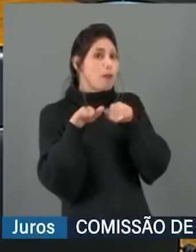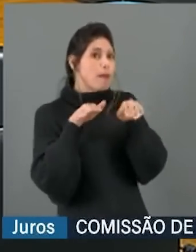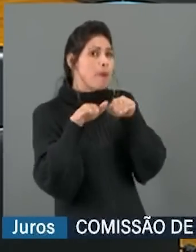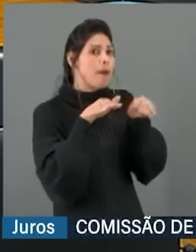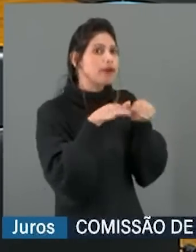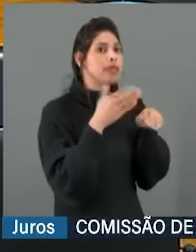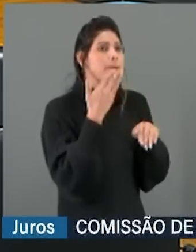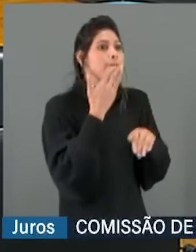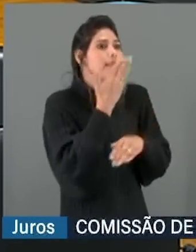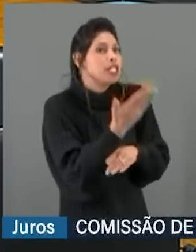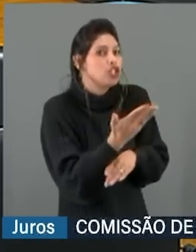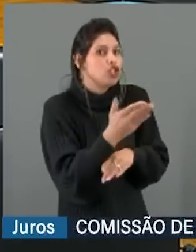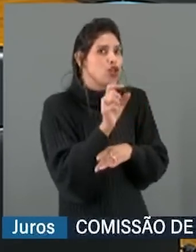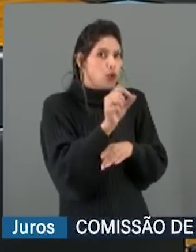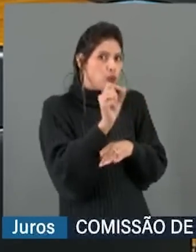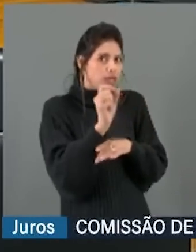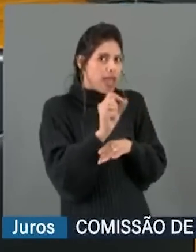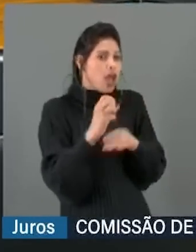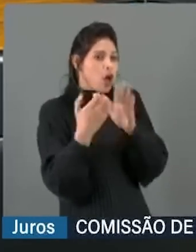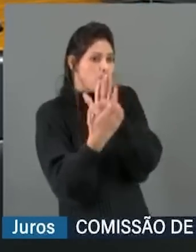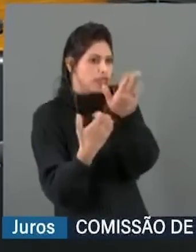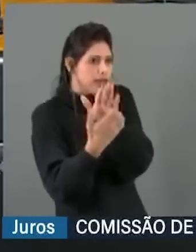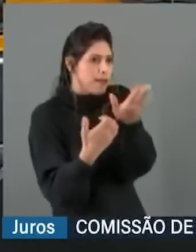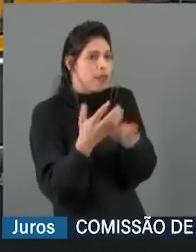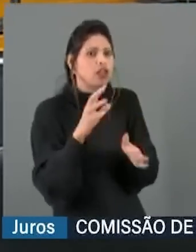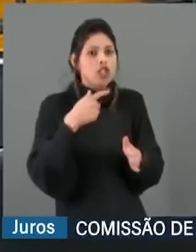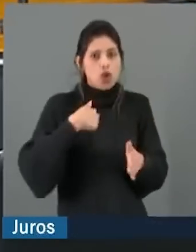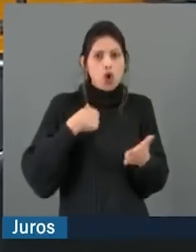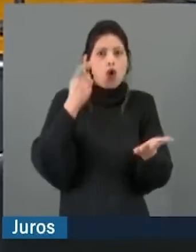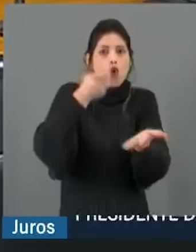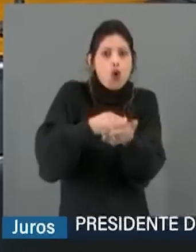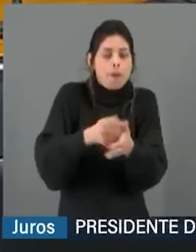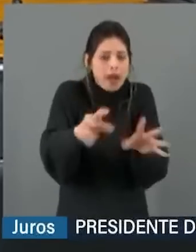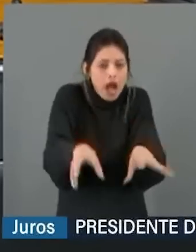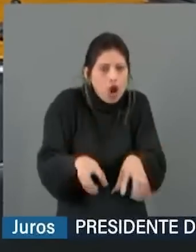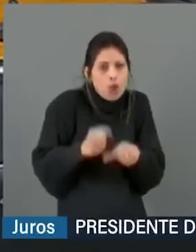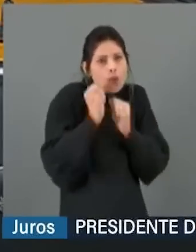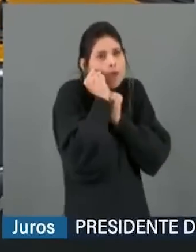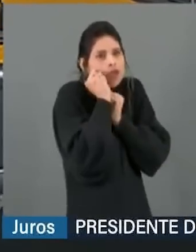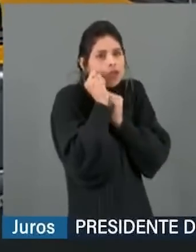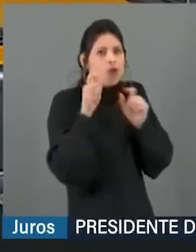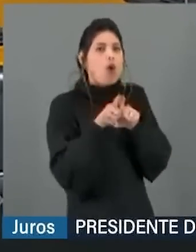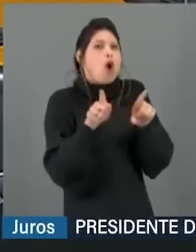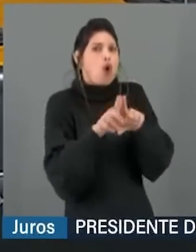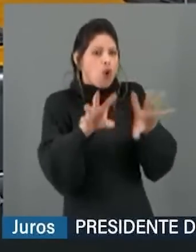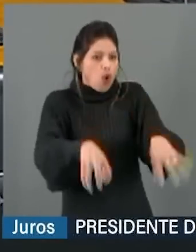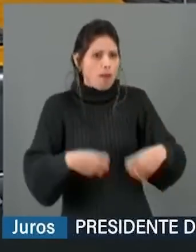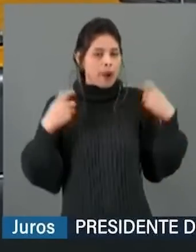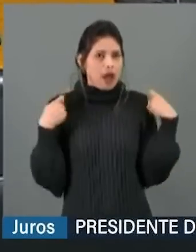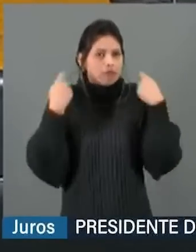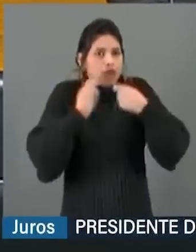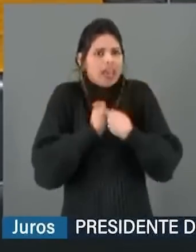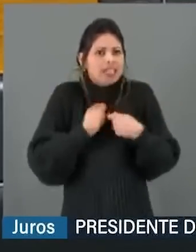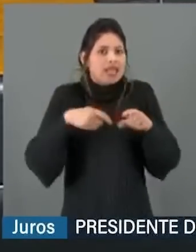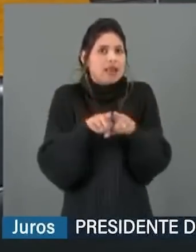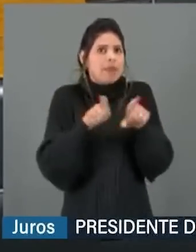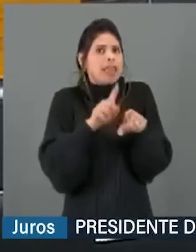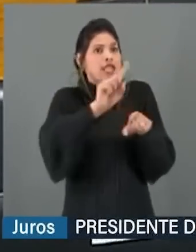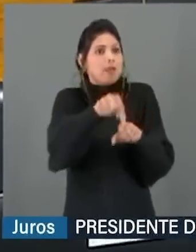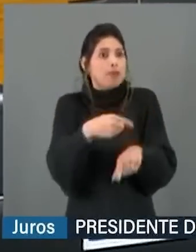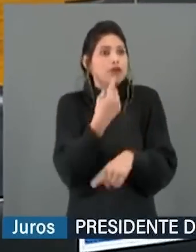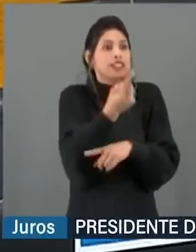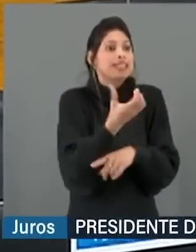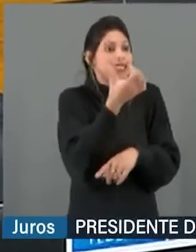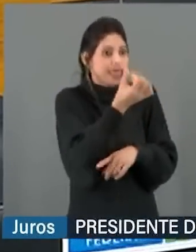dar dinheiro, para me falar que eu vou comprar cobertor, vou comprar agasalho, não compro nada, passa 6 meses depois, sou investigado e descobre que o